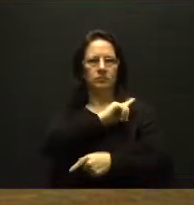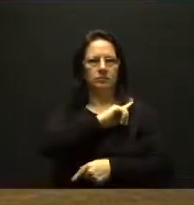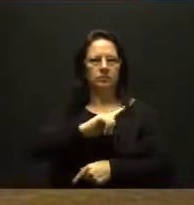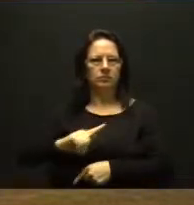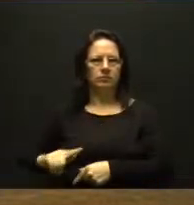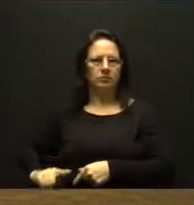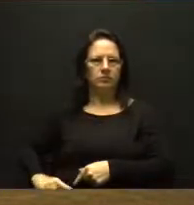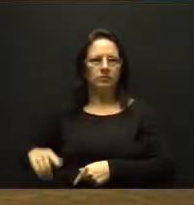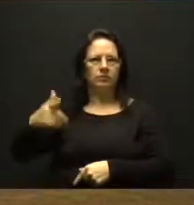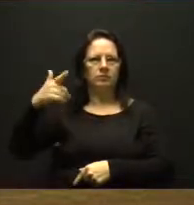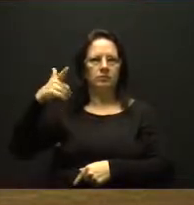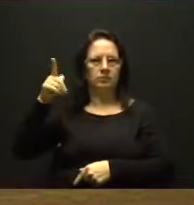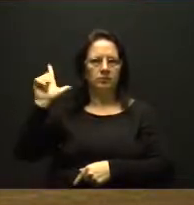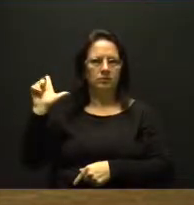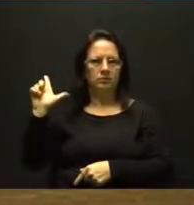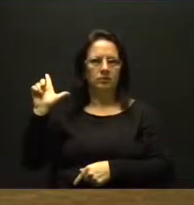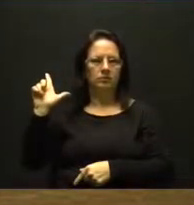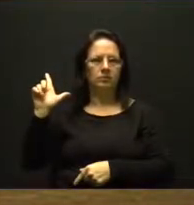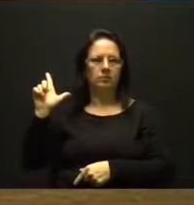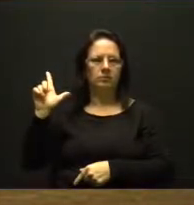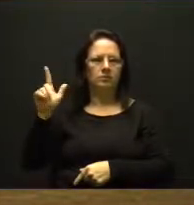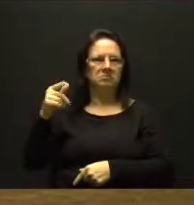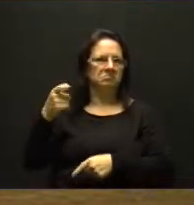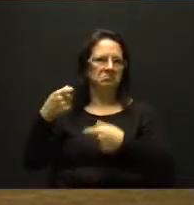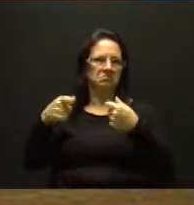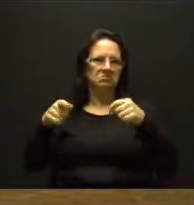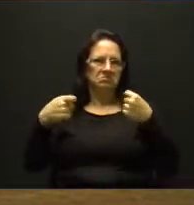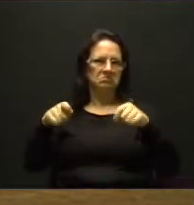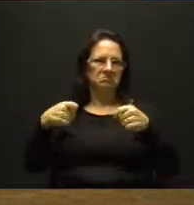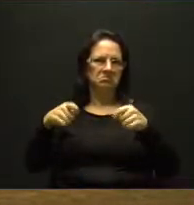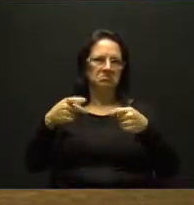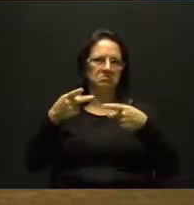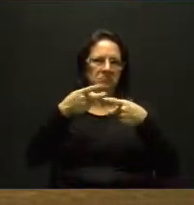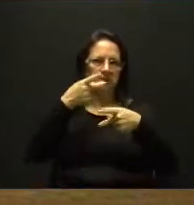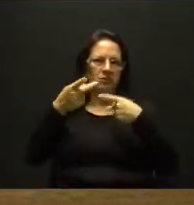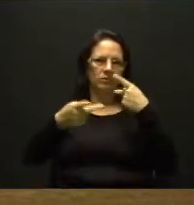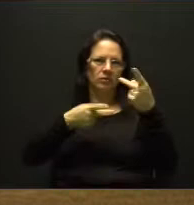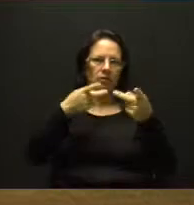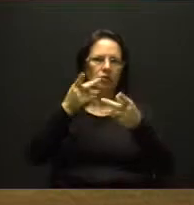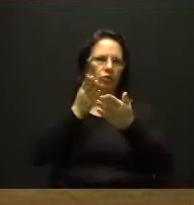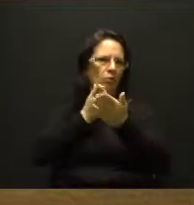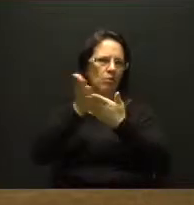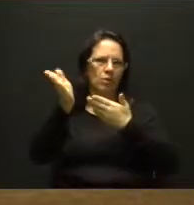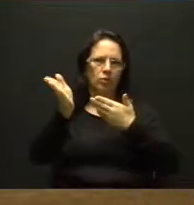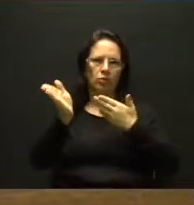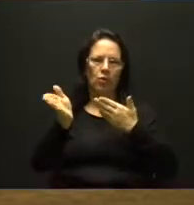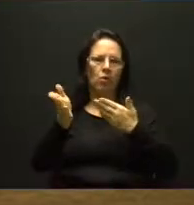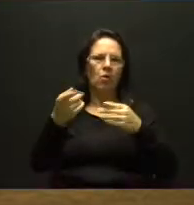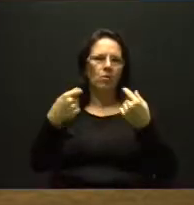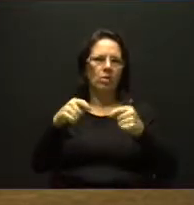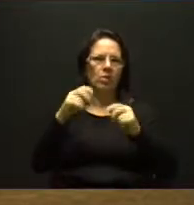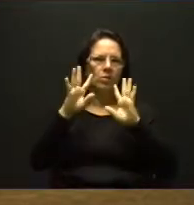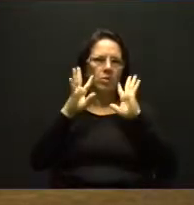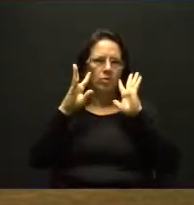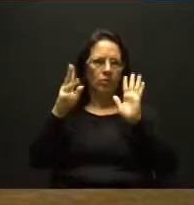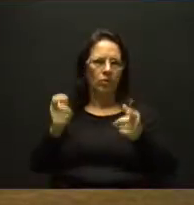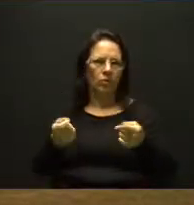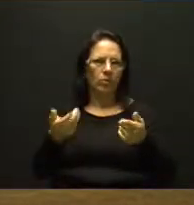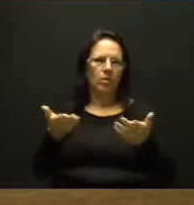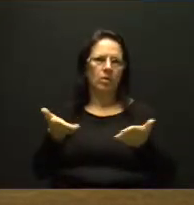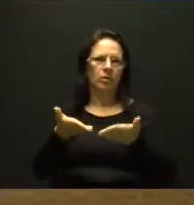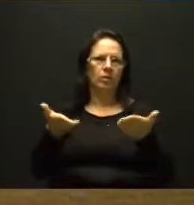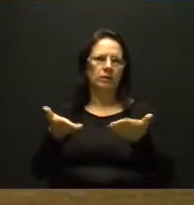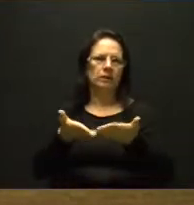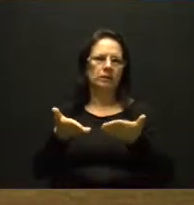ao qual o que já passou nós precisamos resolver agora eo momento